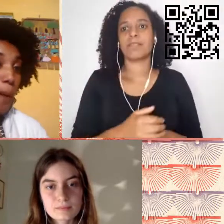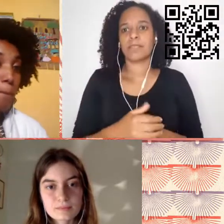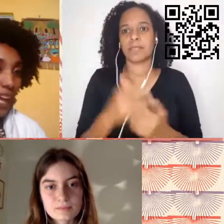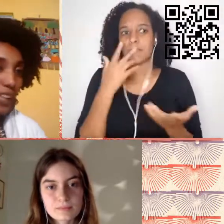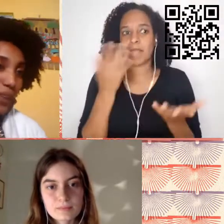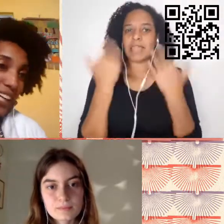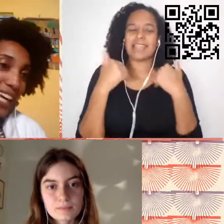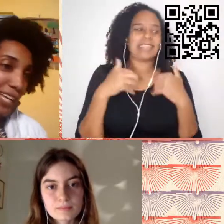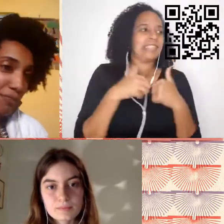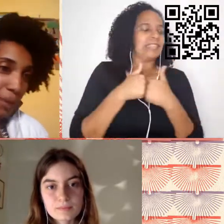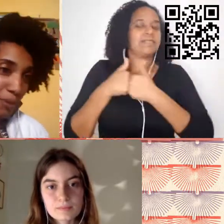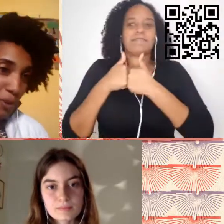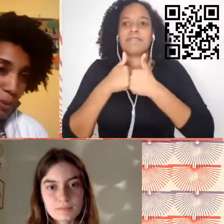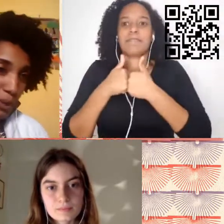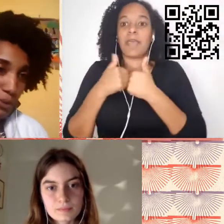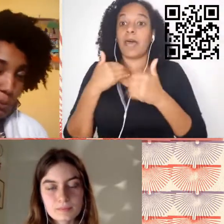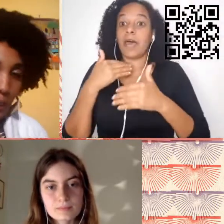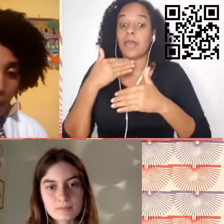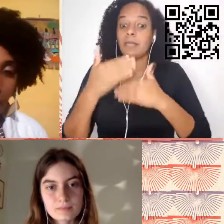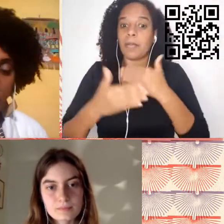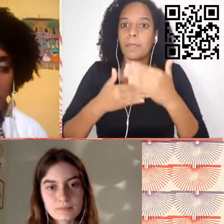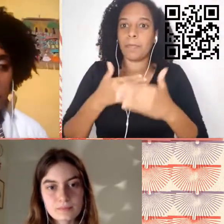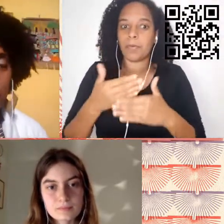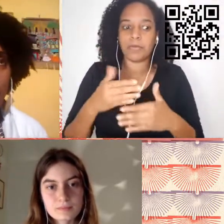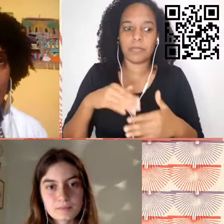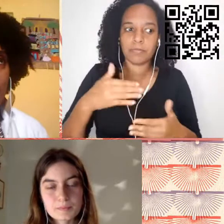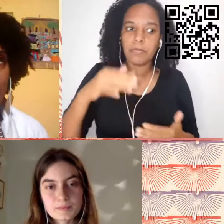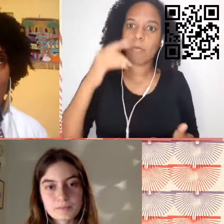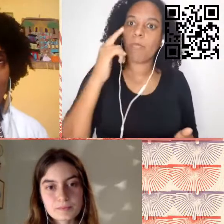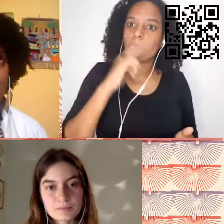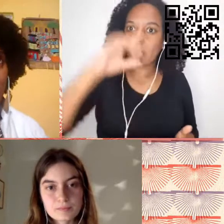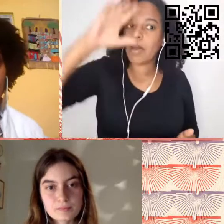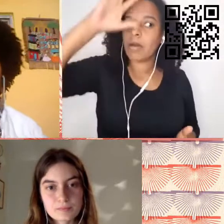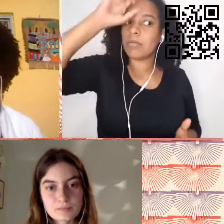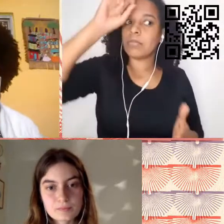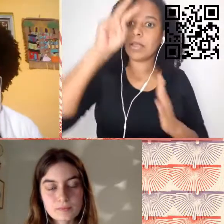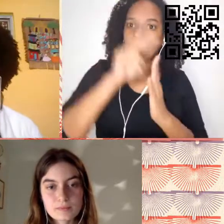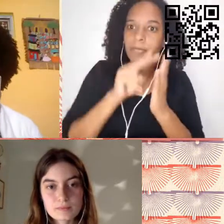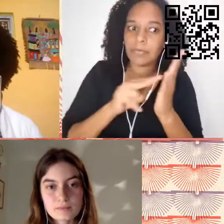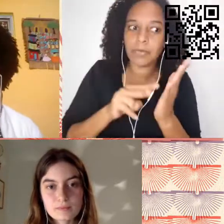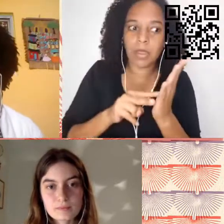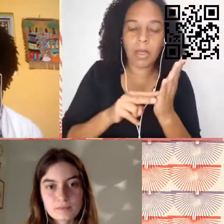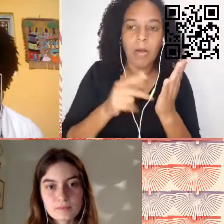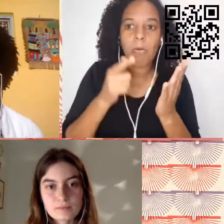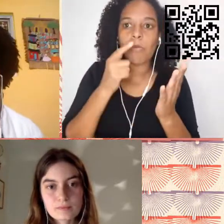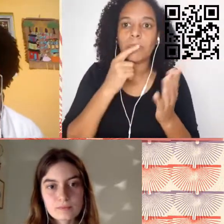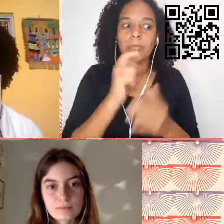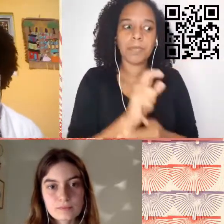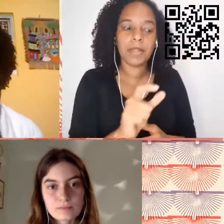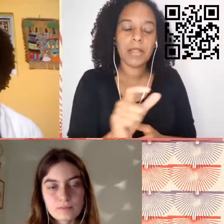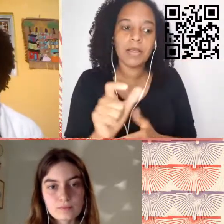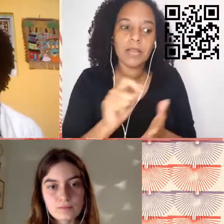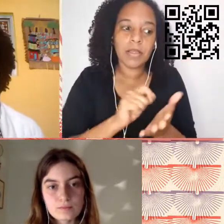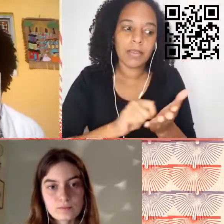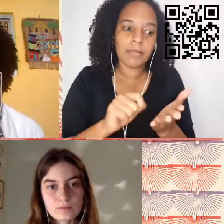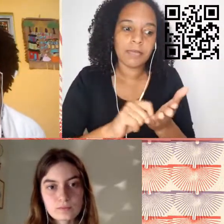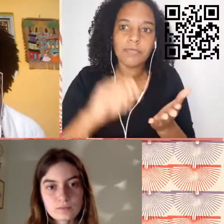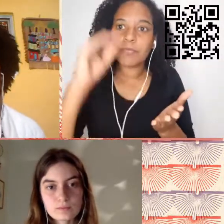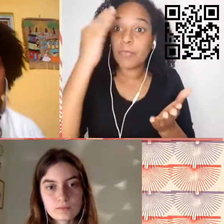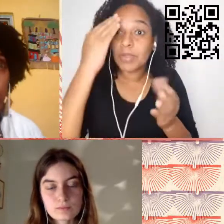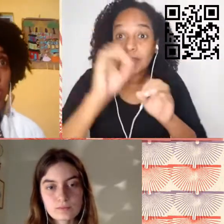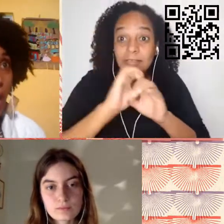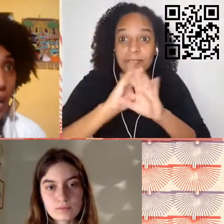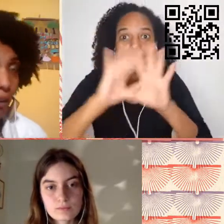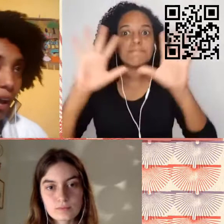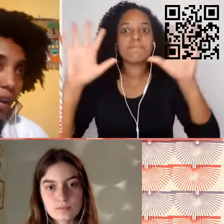do momento que eu aprendo a ler, para mim foi um momento super incrível, né? Esse acesso à palavra escrita, eu